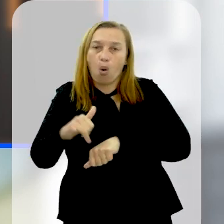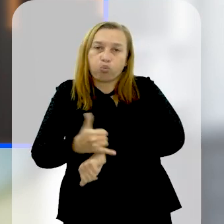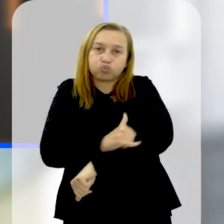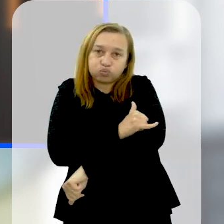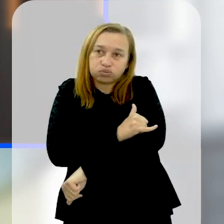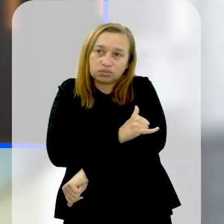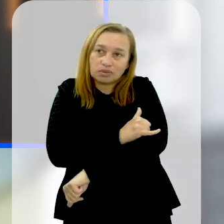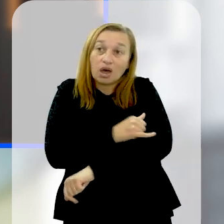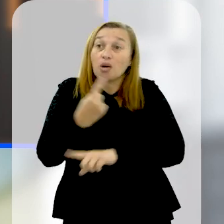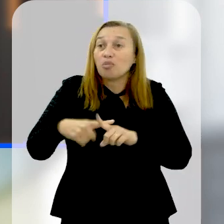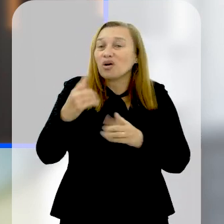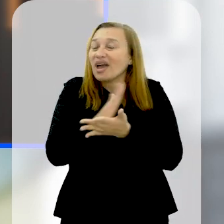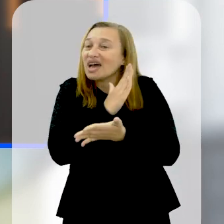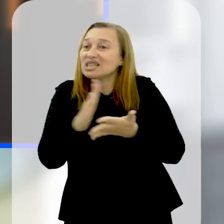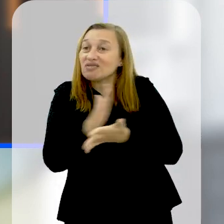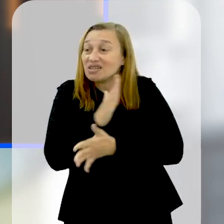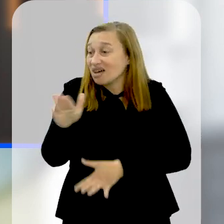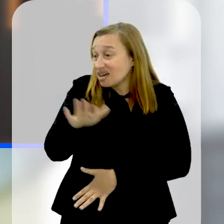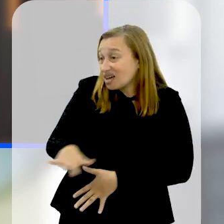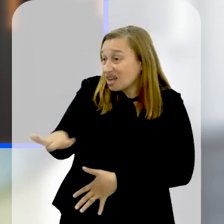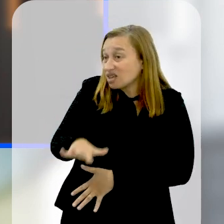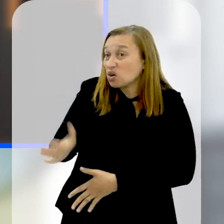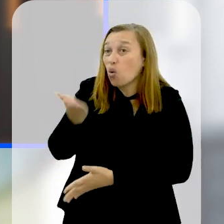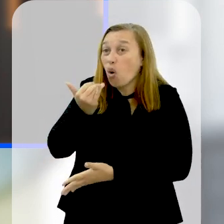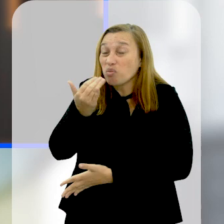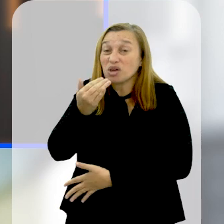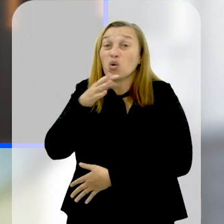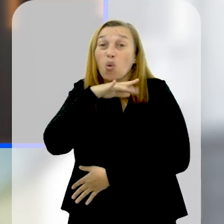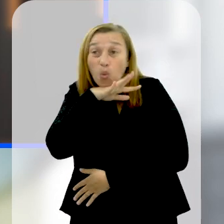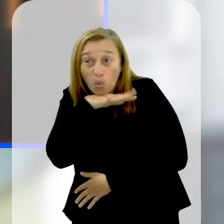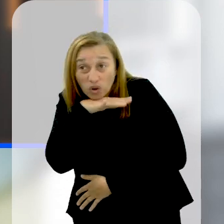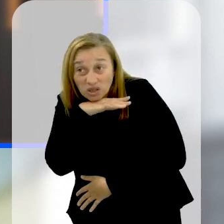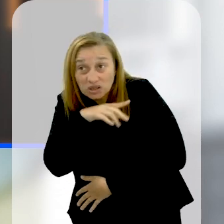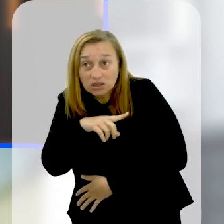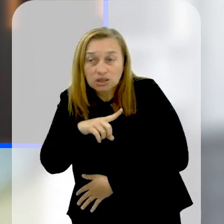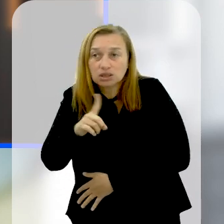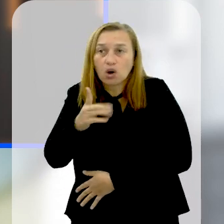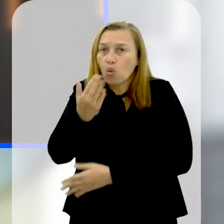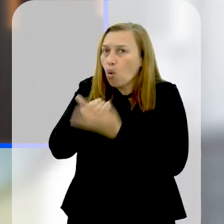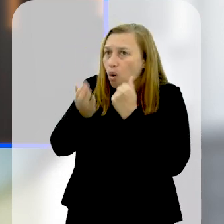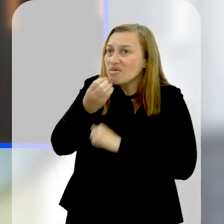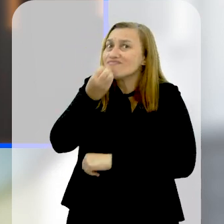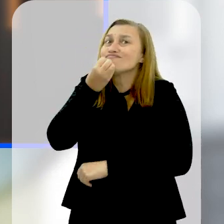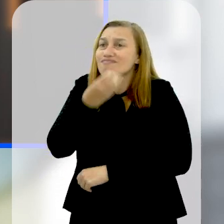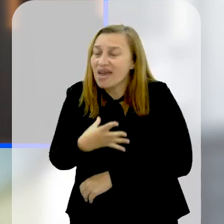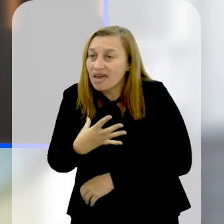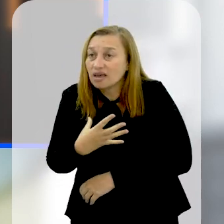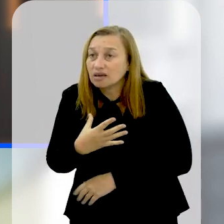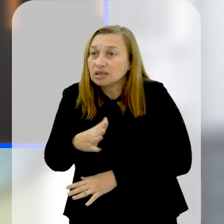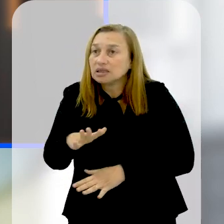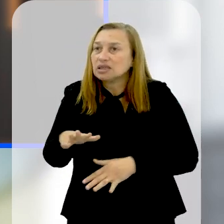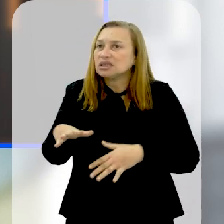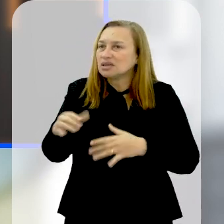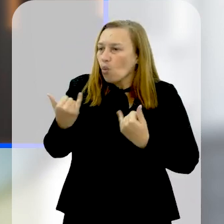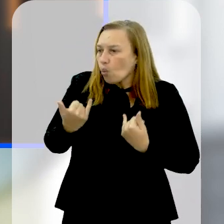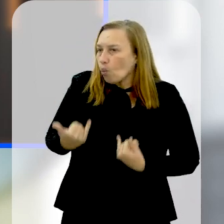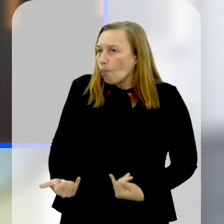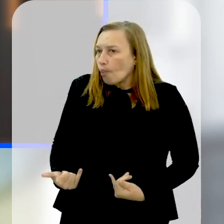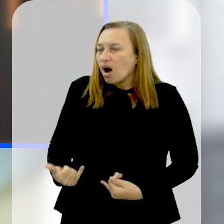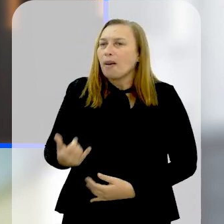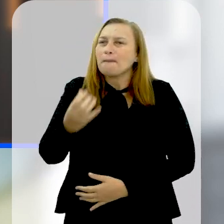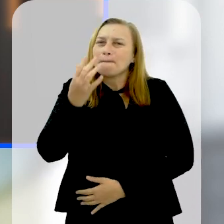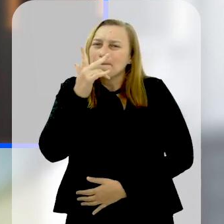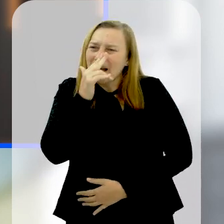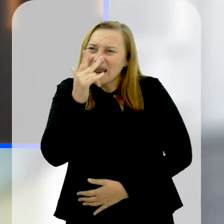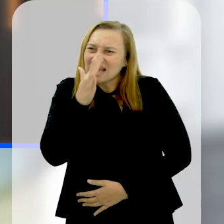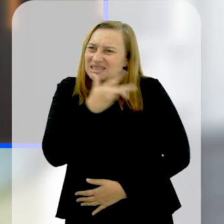é obeso. Porque às vezes a criança se alimenta mal, não come o suficiente, então tá